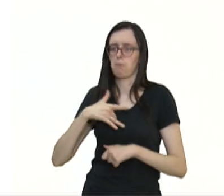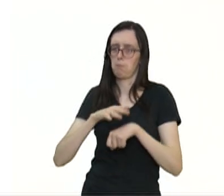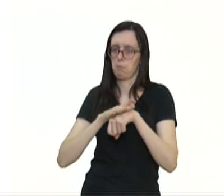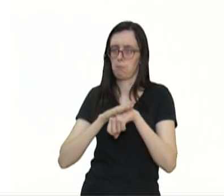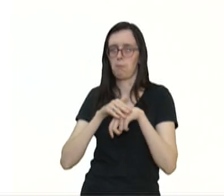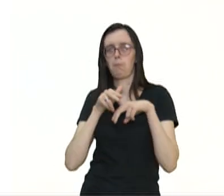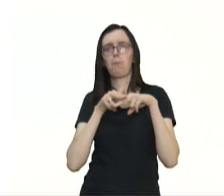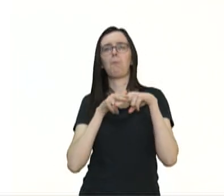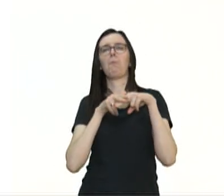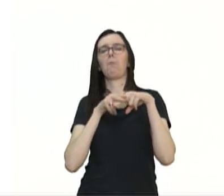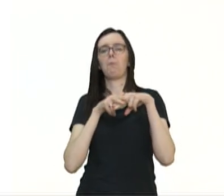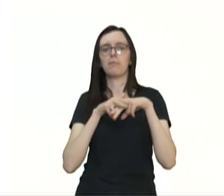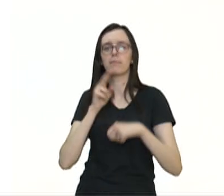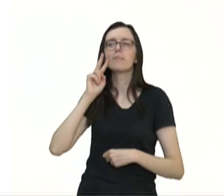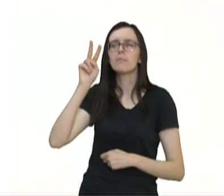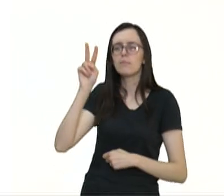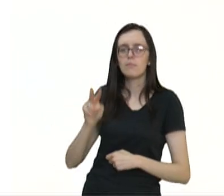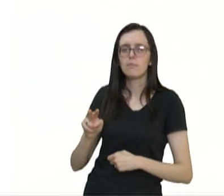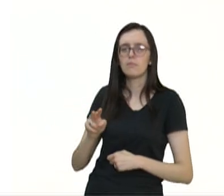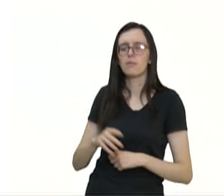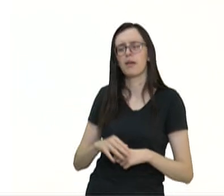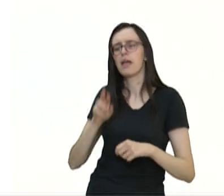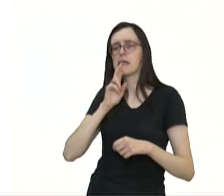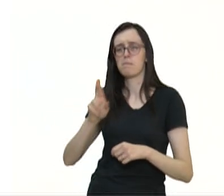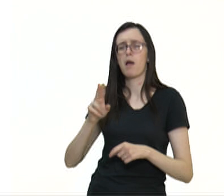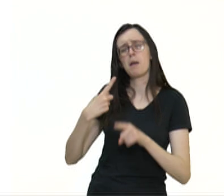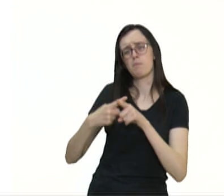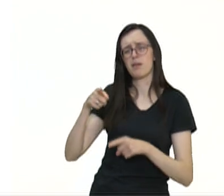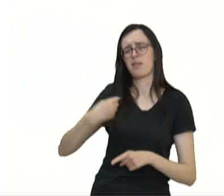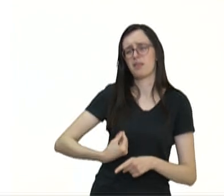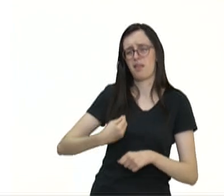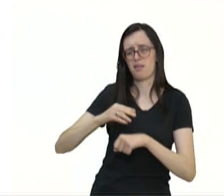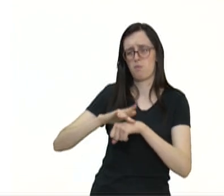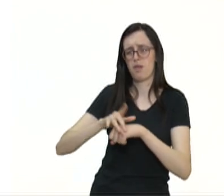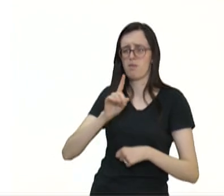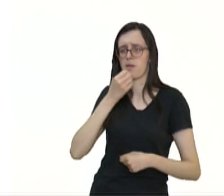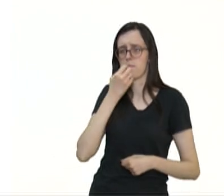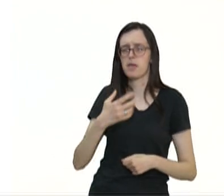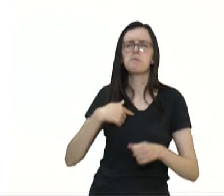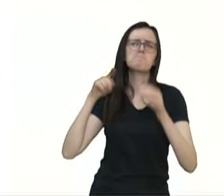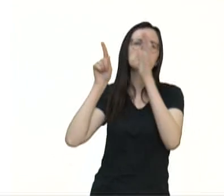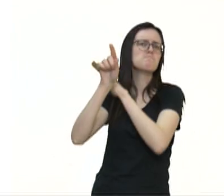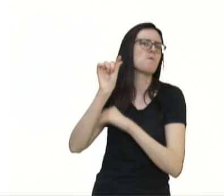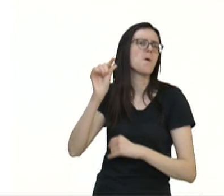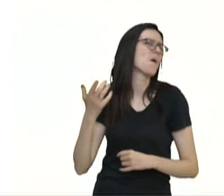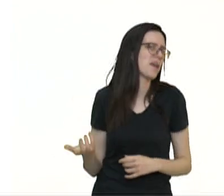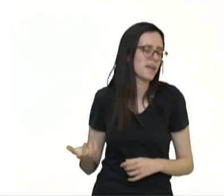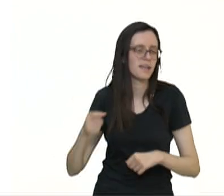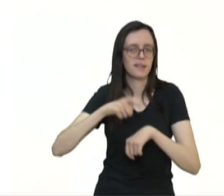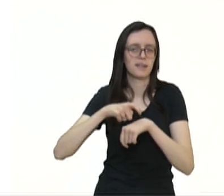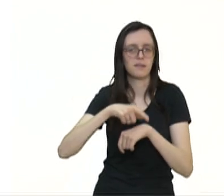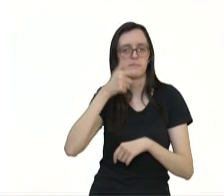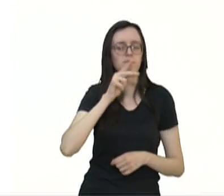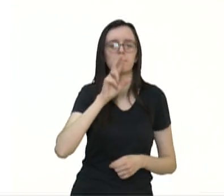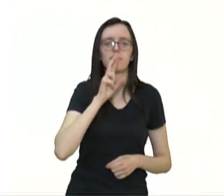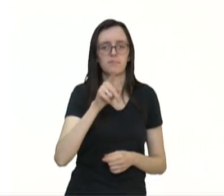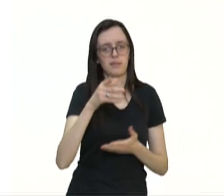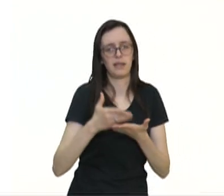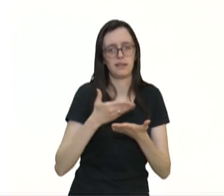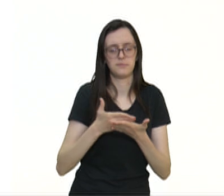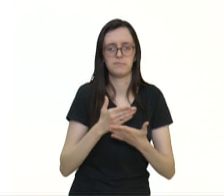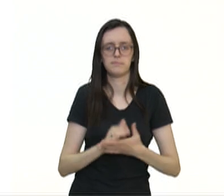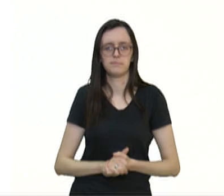doente. Because he's ill. Porque ele está doente, né? Não tá bem. O que eu pergunto? Um minutinho para você responder aí no seu